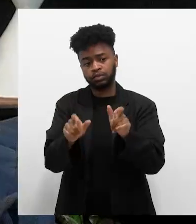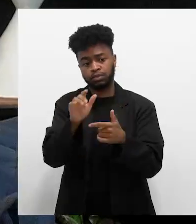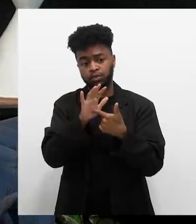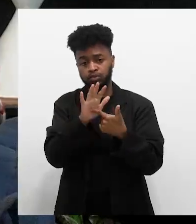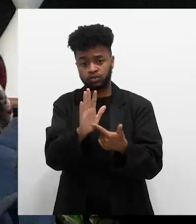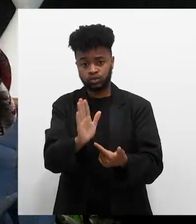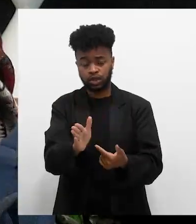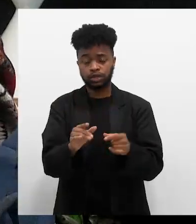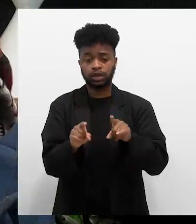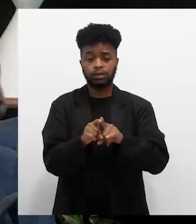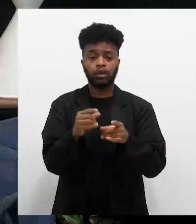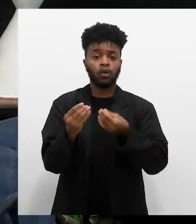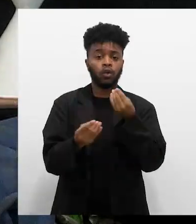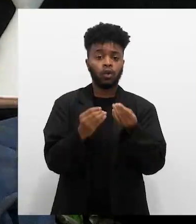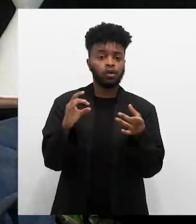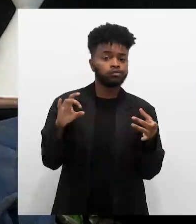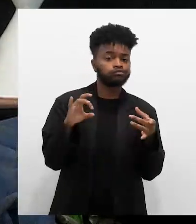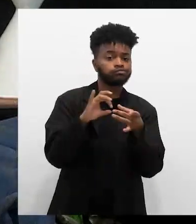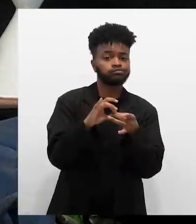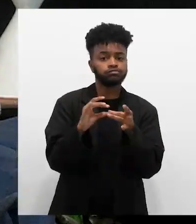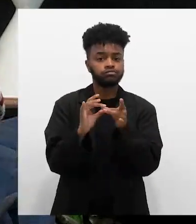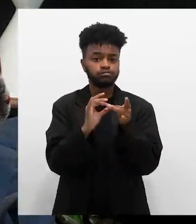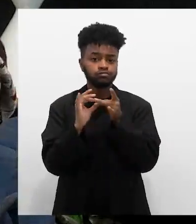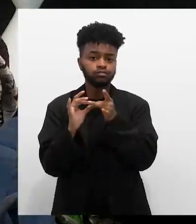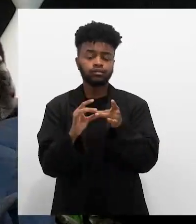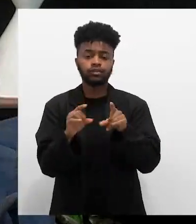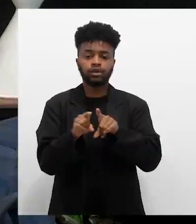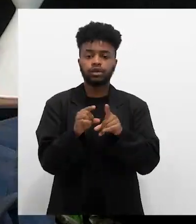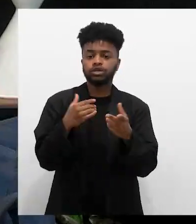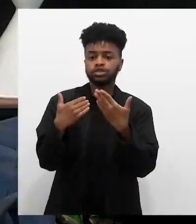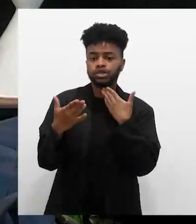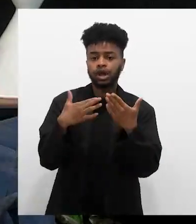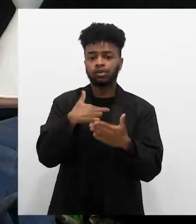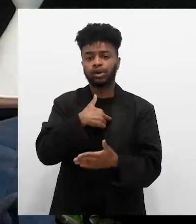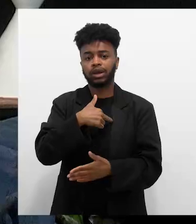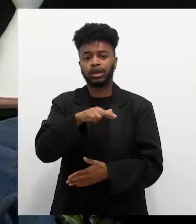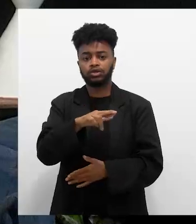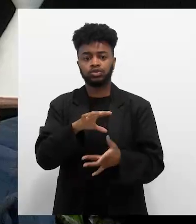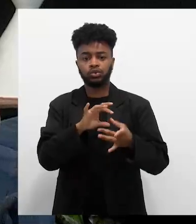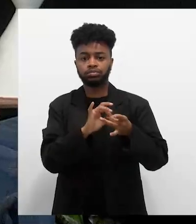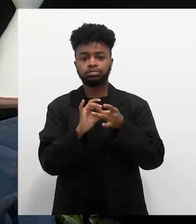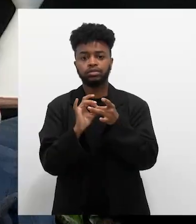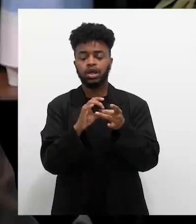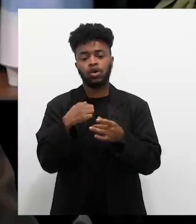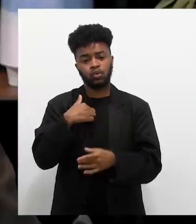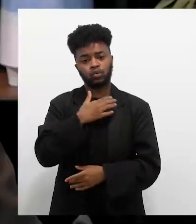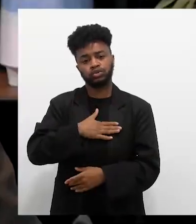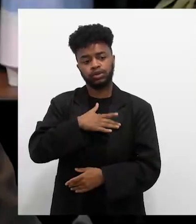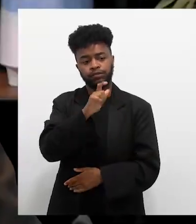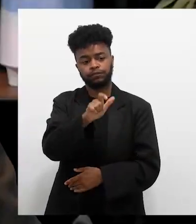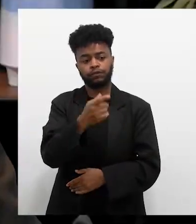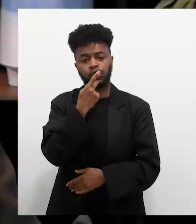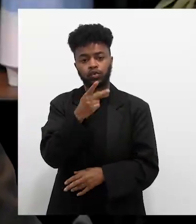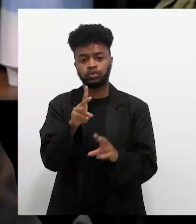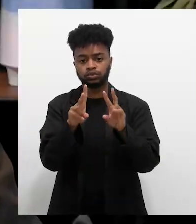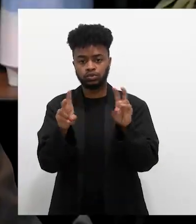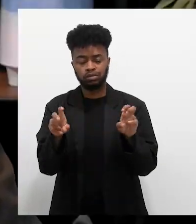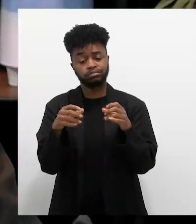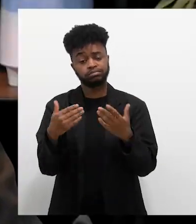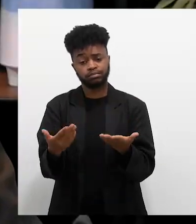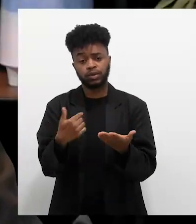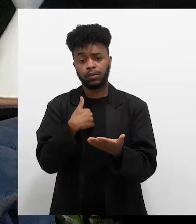antes claro, para a construção de pontes, para o diálogo interreligioso, que eu também gostei muito dele falar sobre